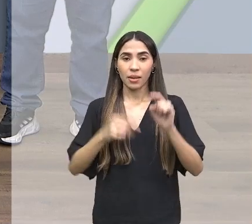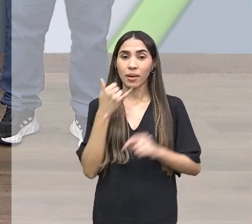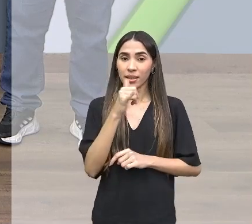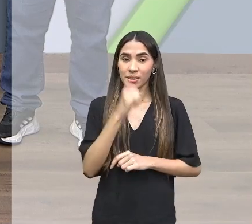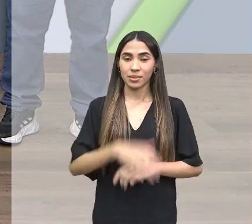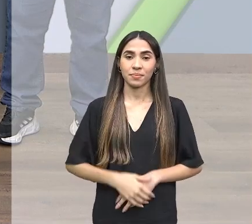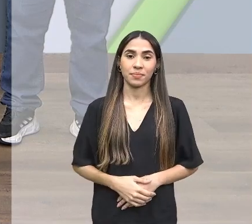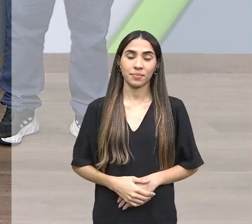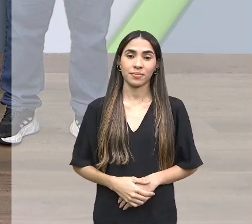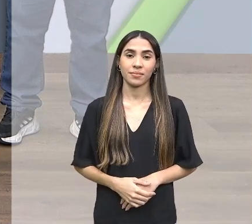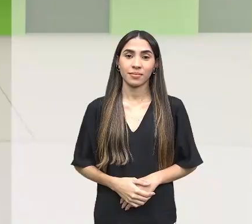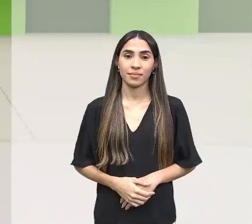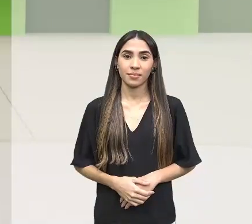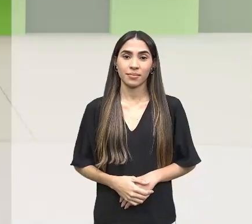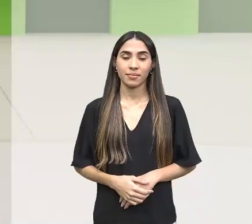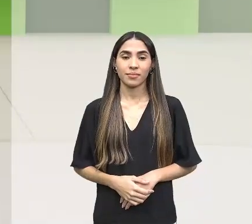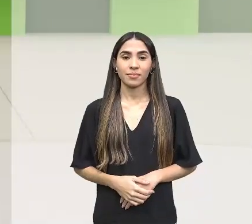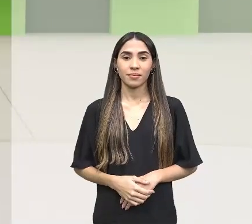só.